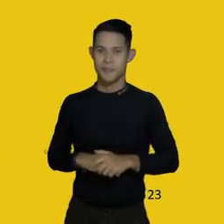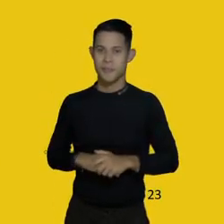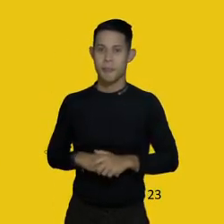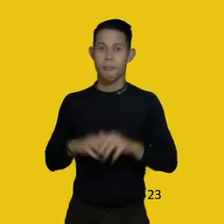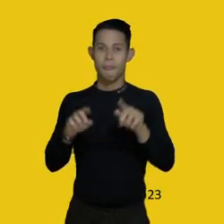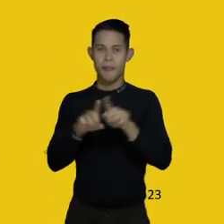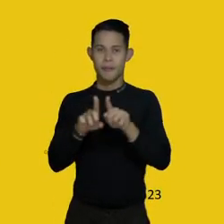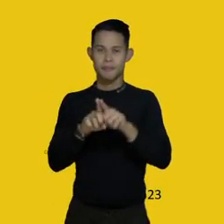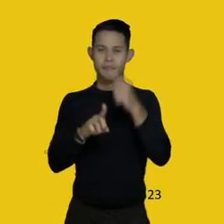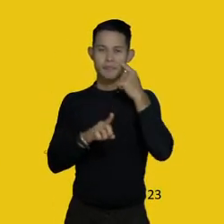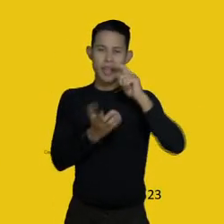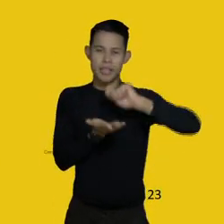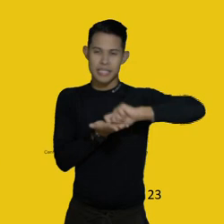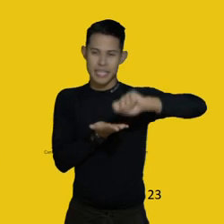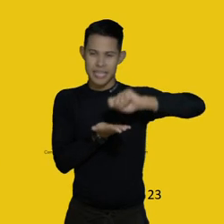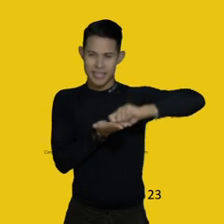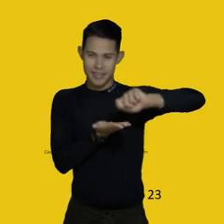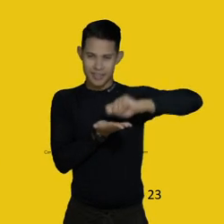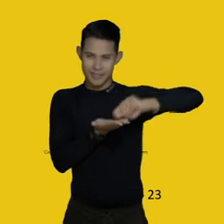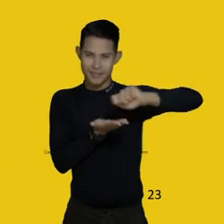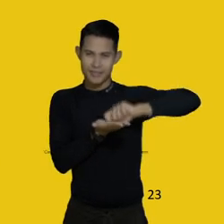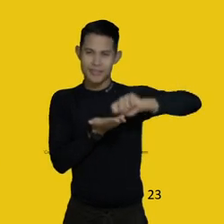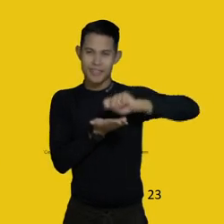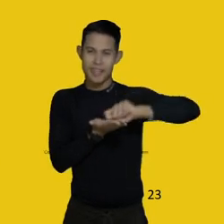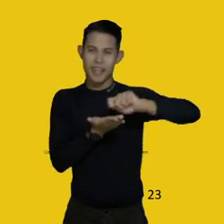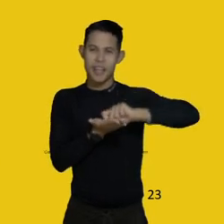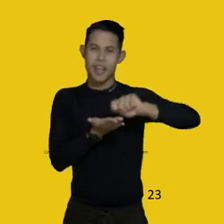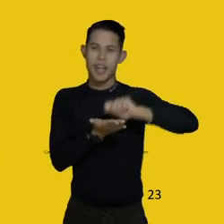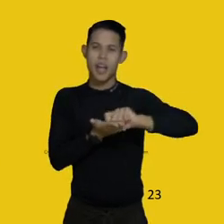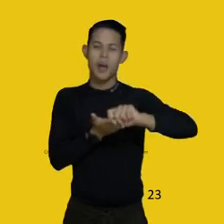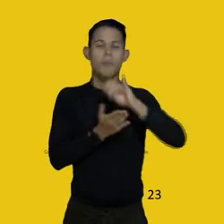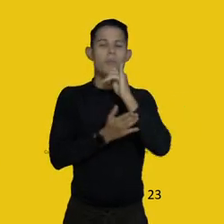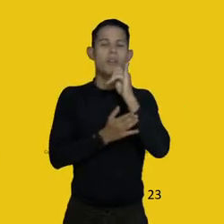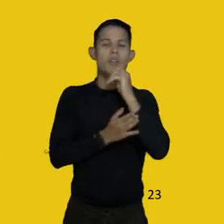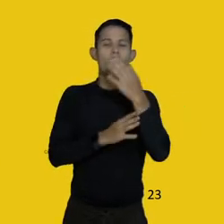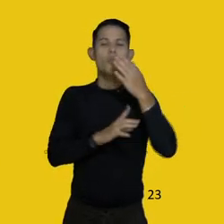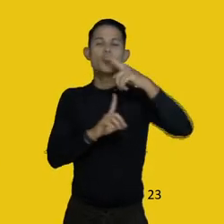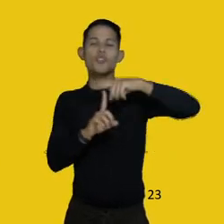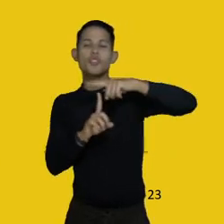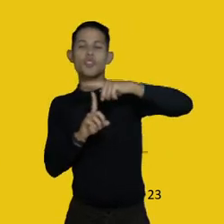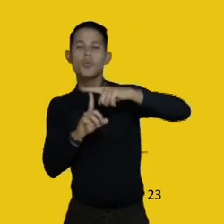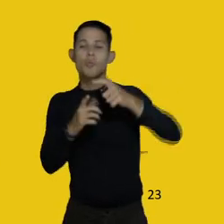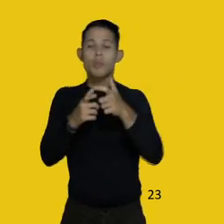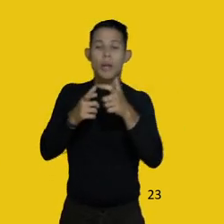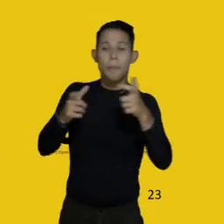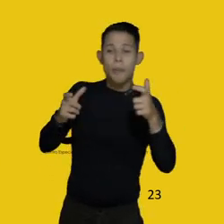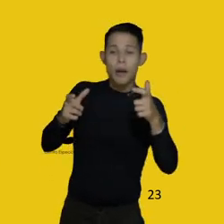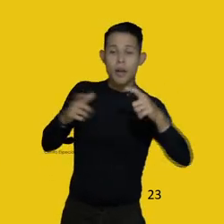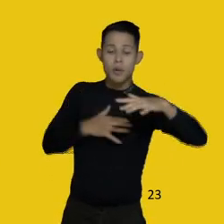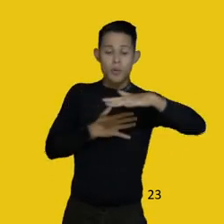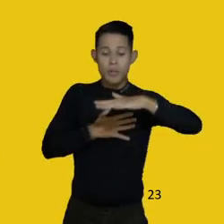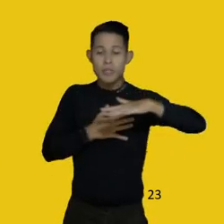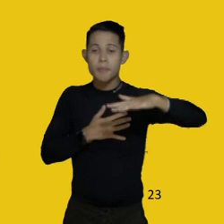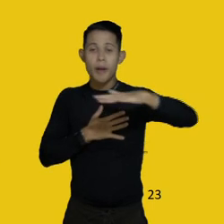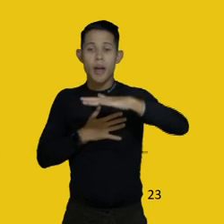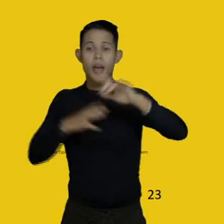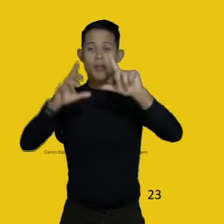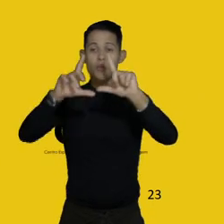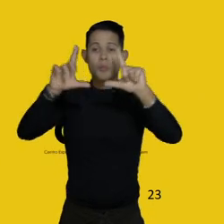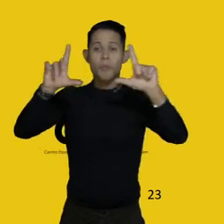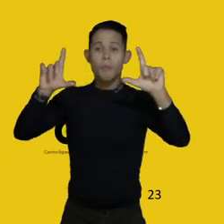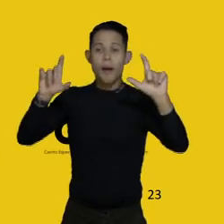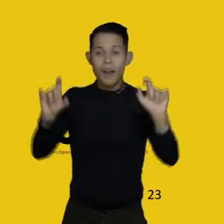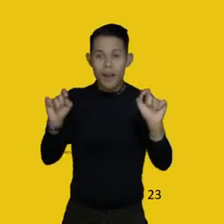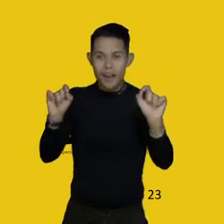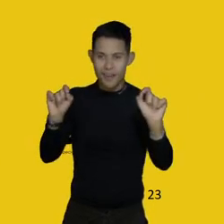fonte eh que ele perceber mais né o tamanho 12 espaçamento parágrafo né muitas escolas já fazem